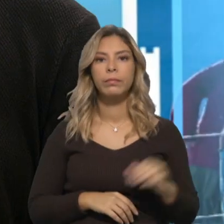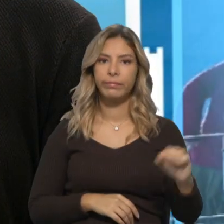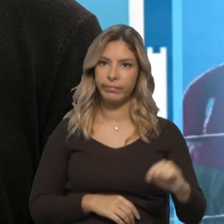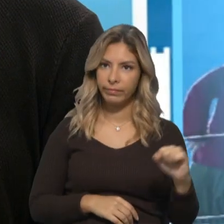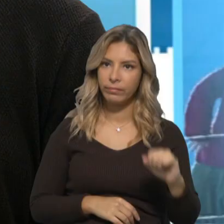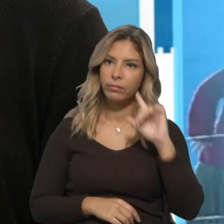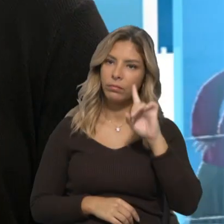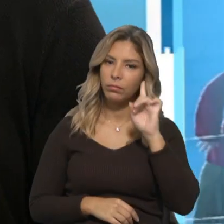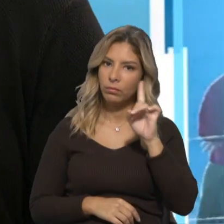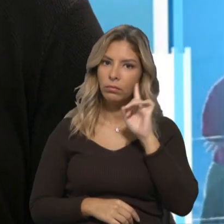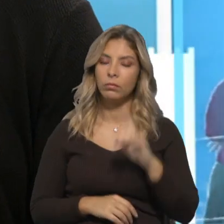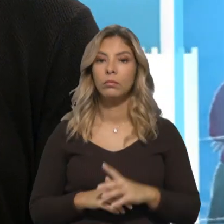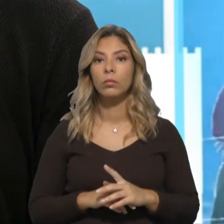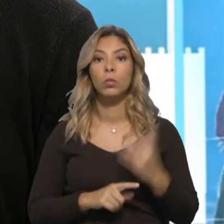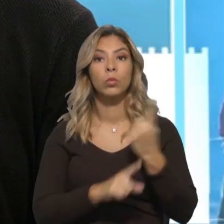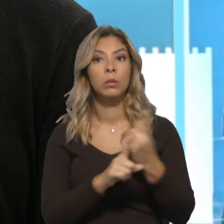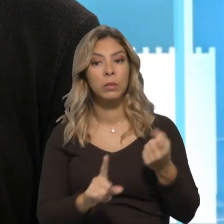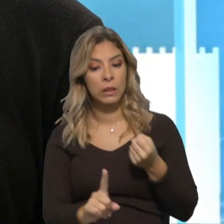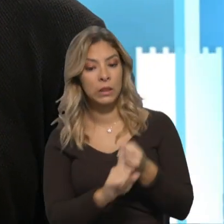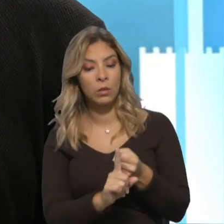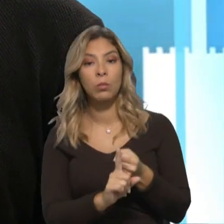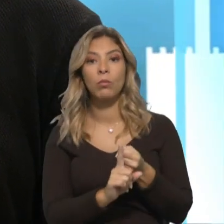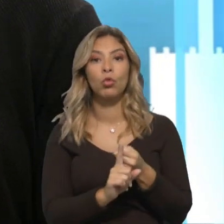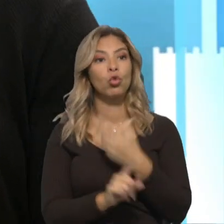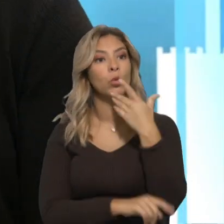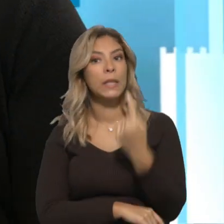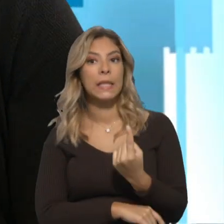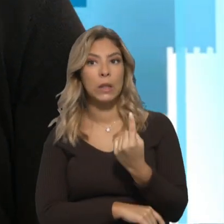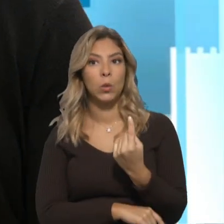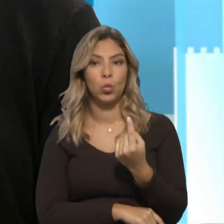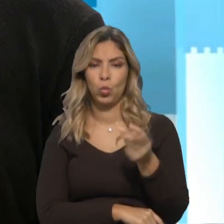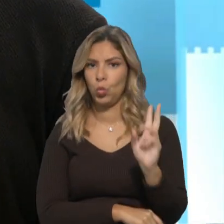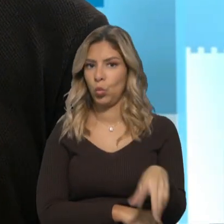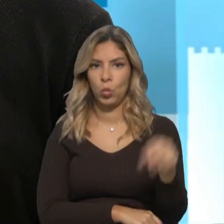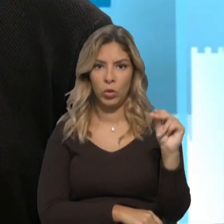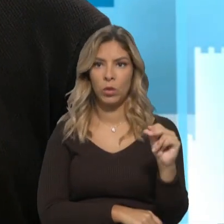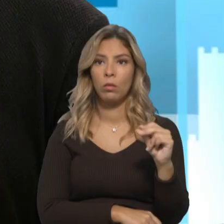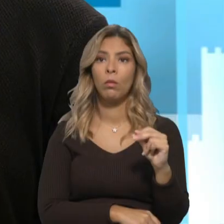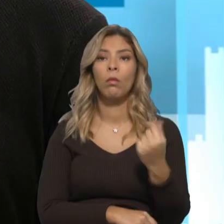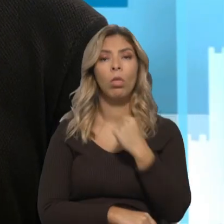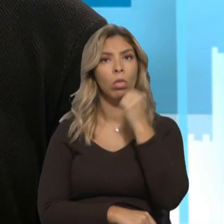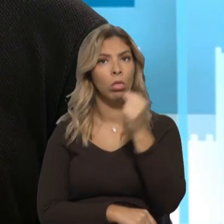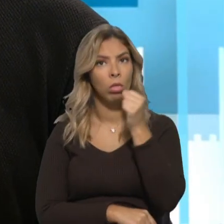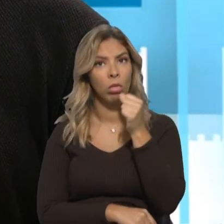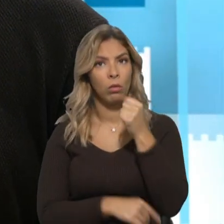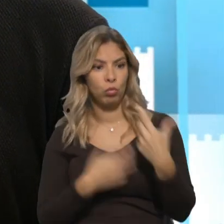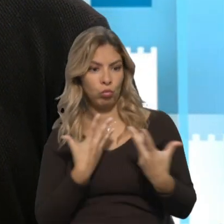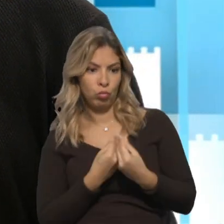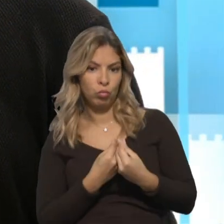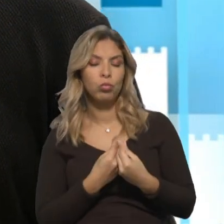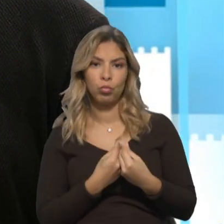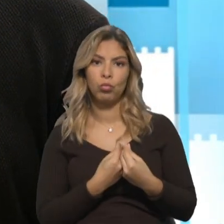importante porque os missionários nunca vão sozinhos. Em primeiro lugar, há outra gente na retaguarda que são os nossos colaboradores e